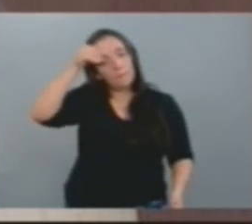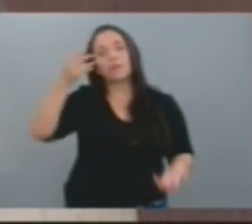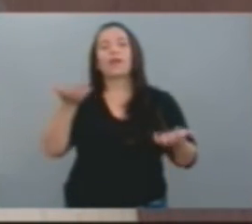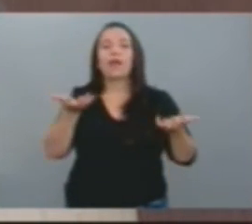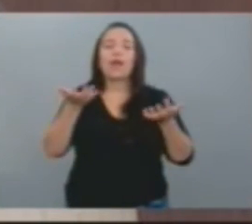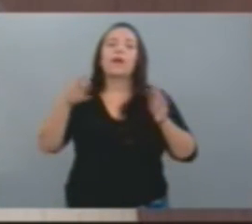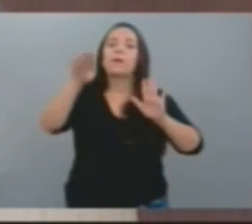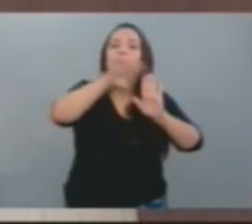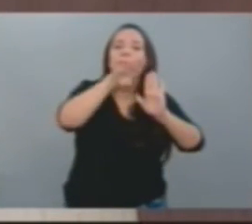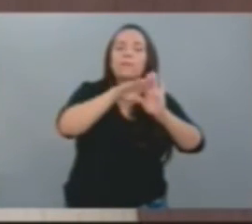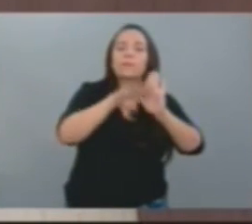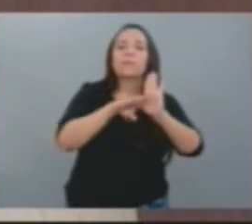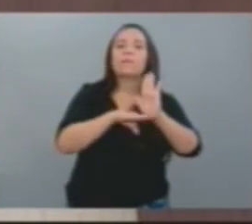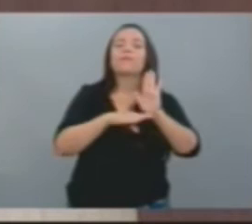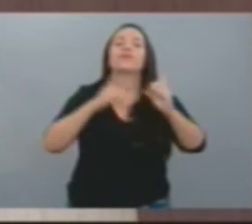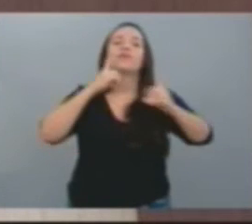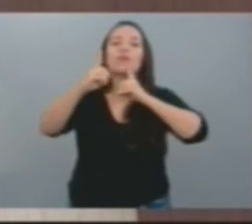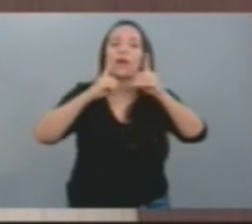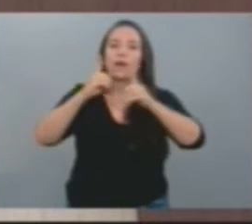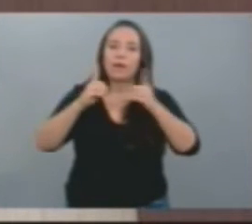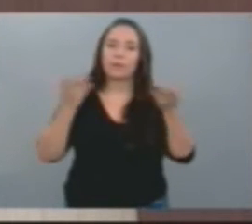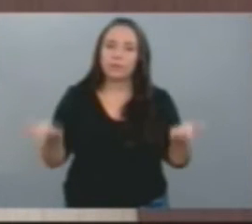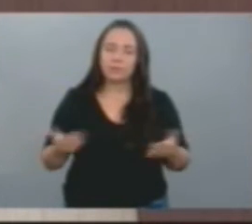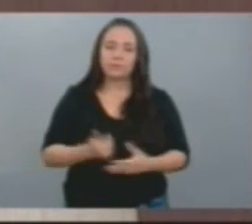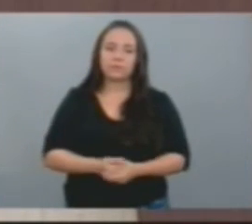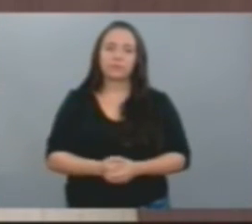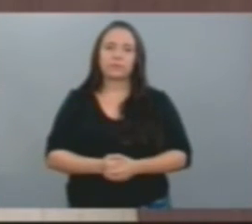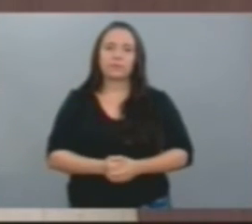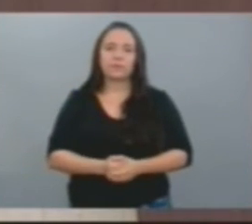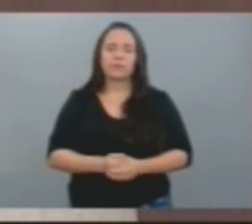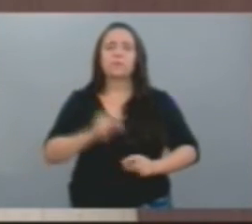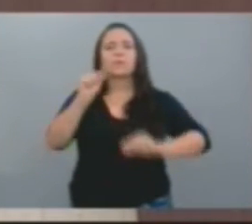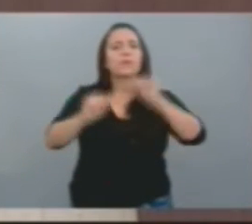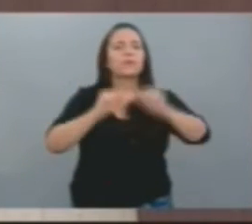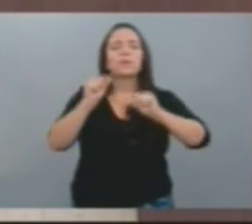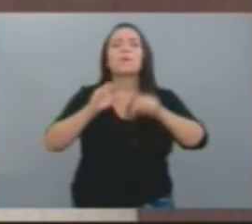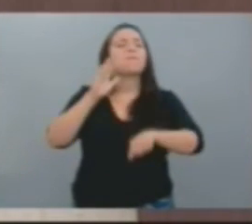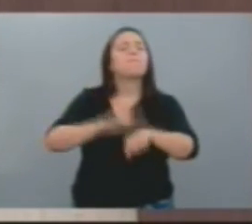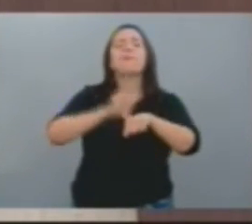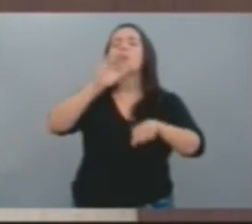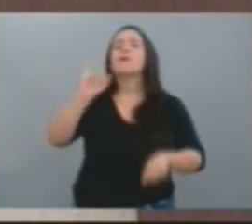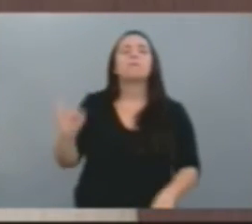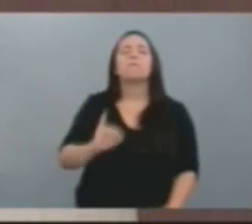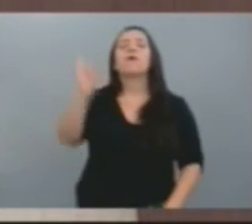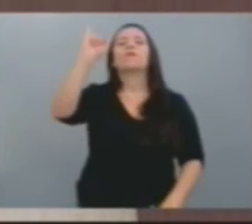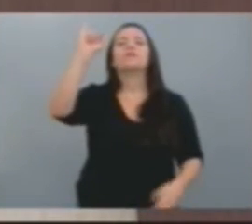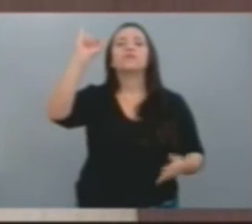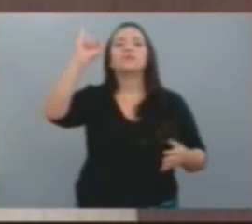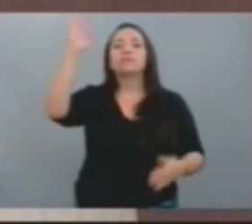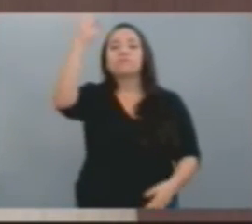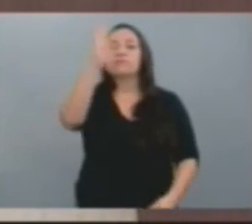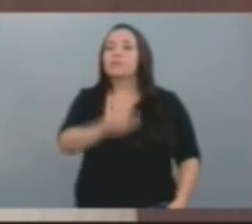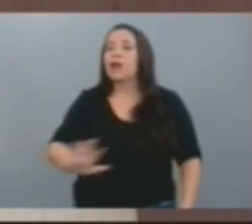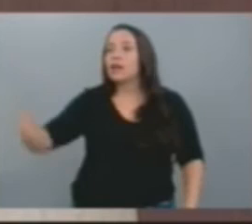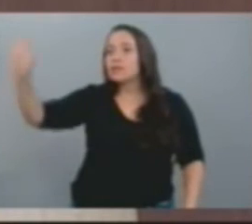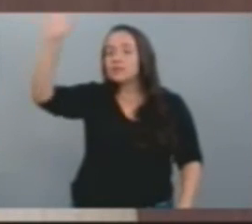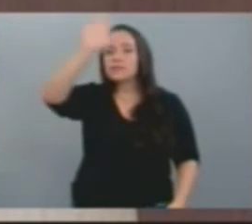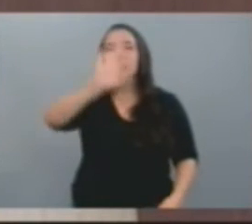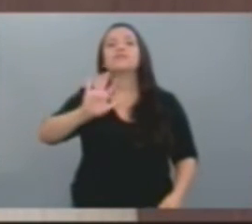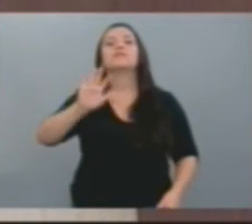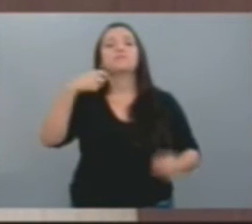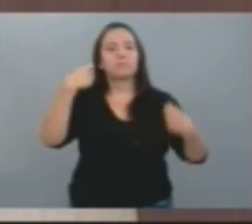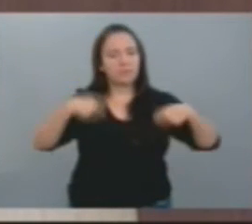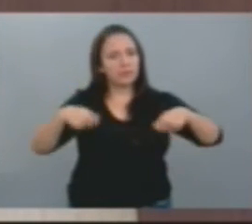as pautas da categoria. O que pode ser mais importante para uma nação do que, de fato, cuidar de quem cuida